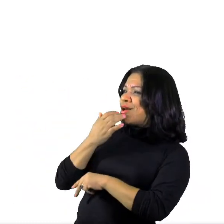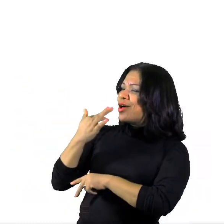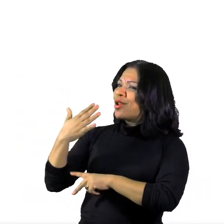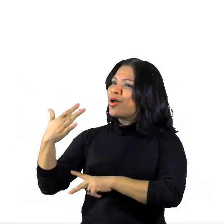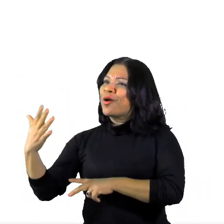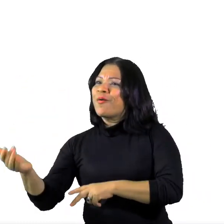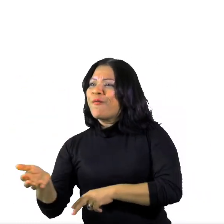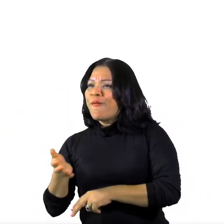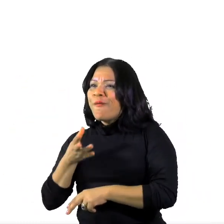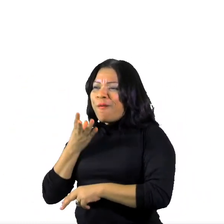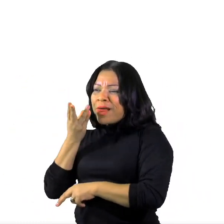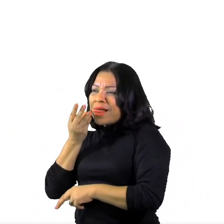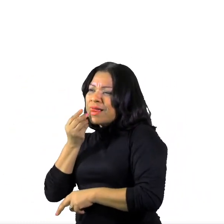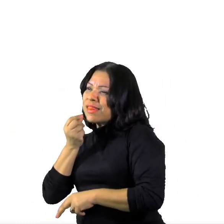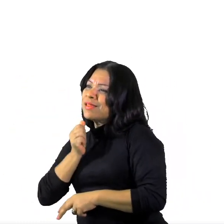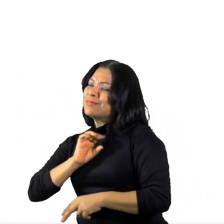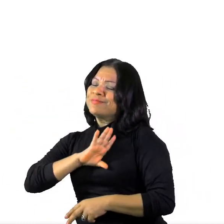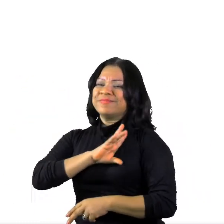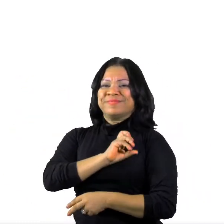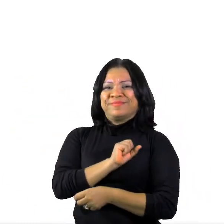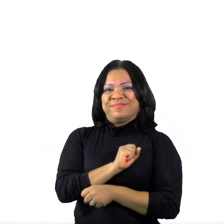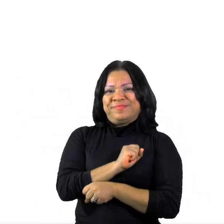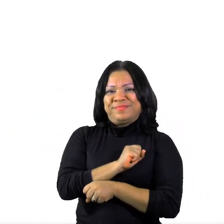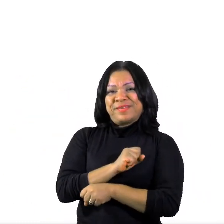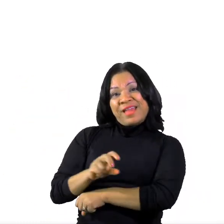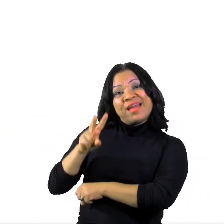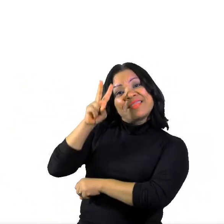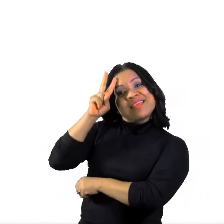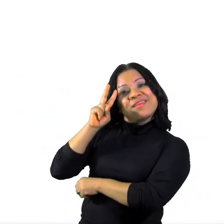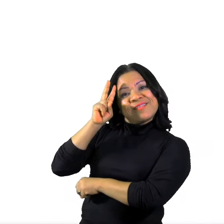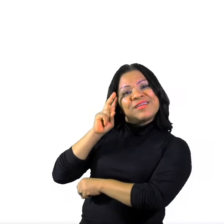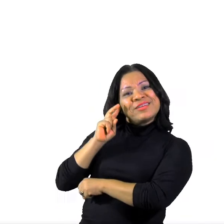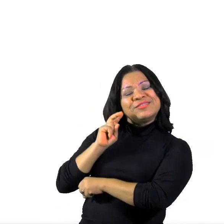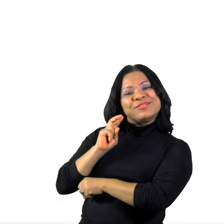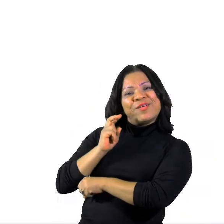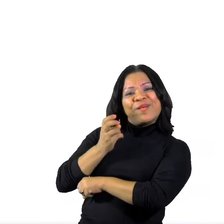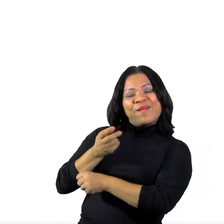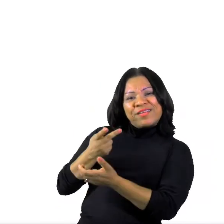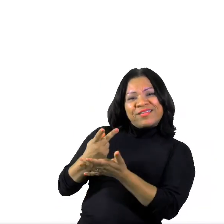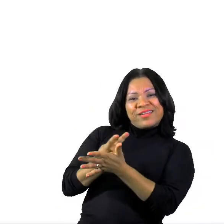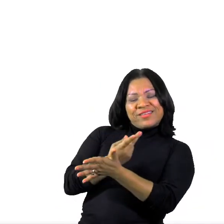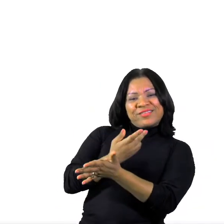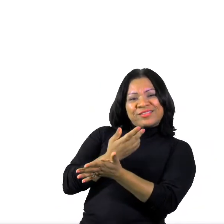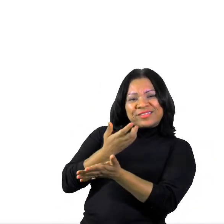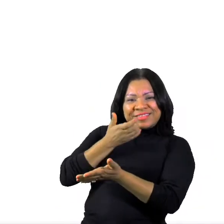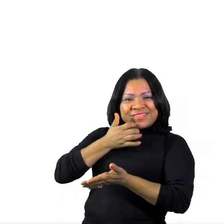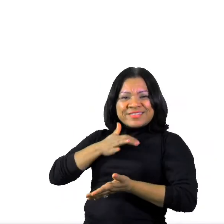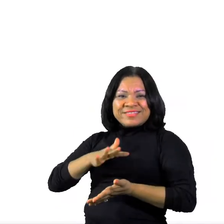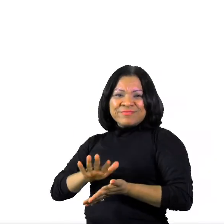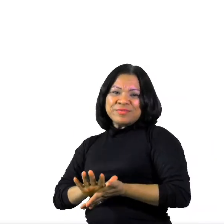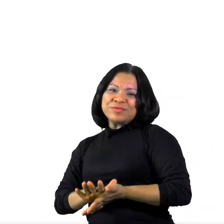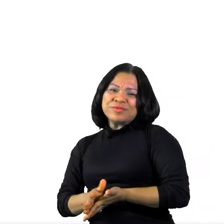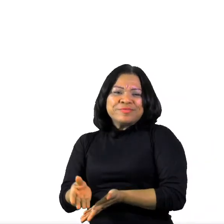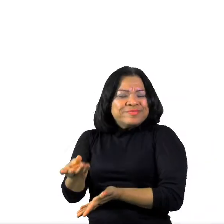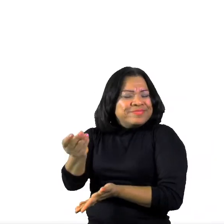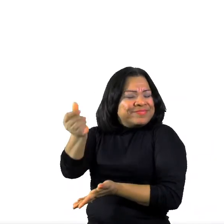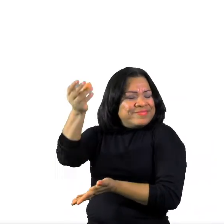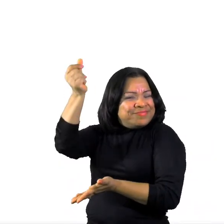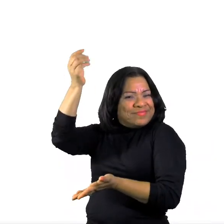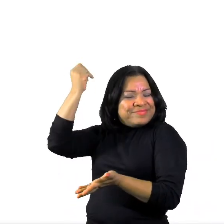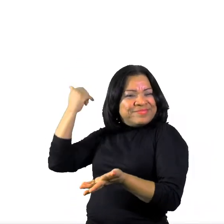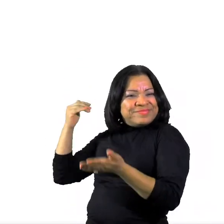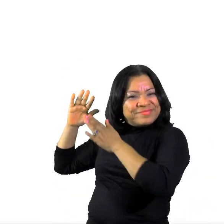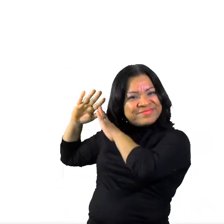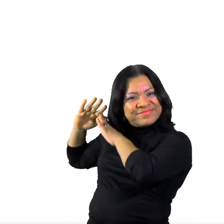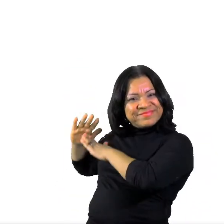amores. Essas lendas que povoaram a minha infância ficaram no passado. Hoje as coisas estão